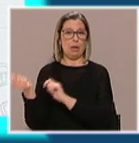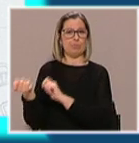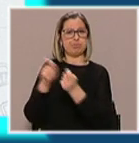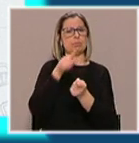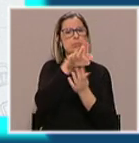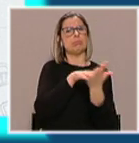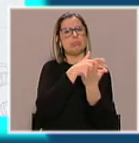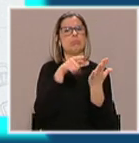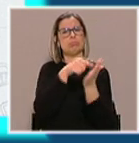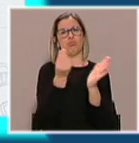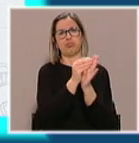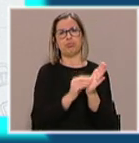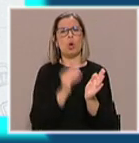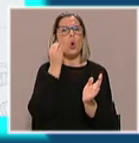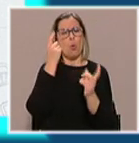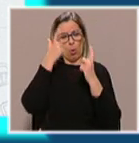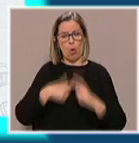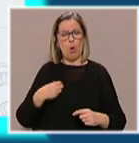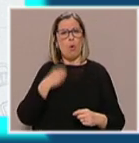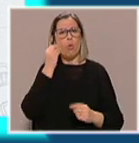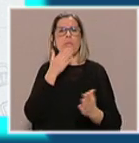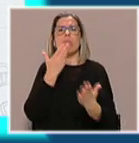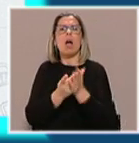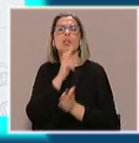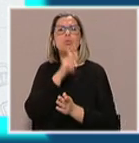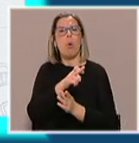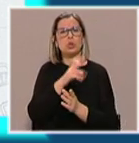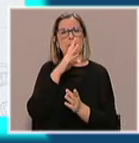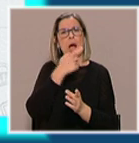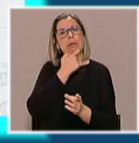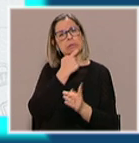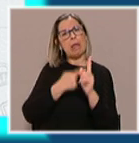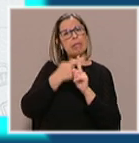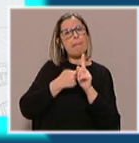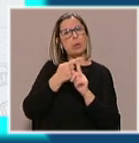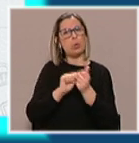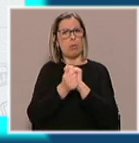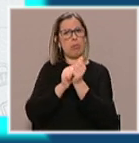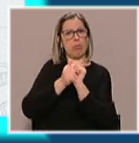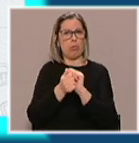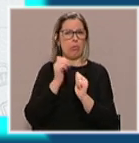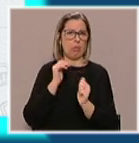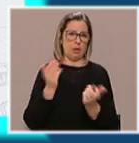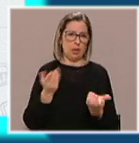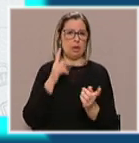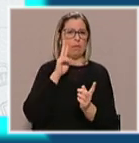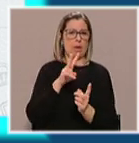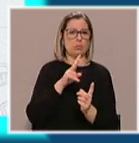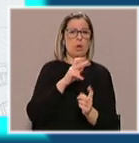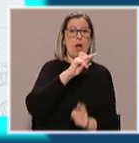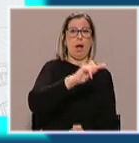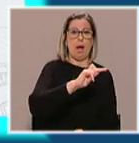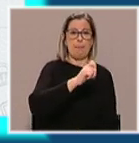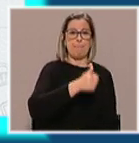organismo reage a variações de temperatura. Para tal, foram utilizadas 3 tinas, a tina A, a B e a